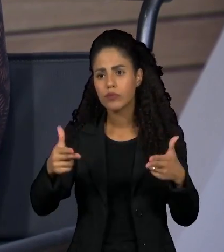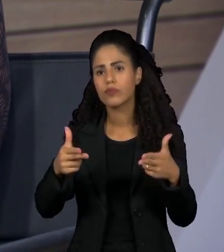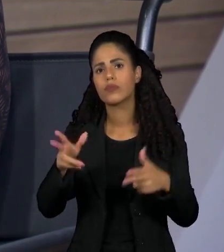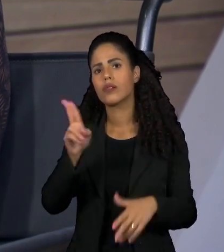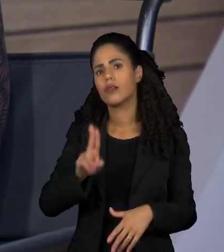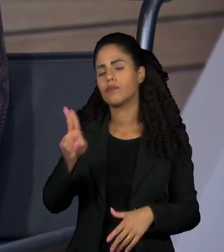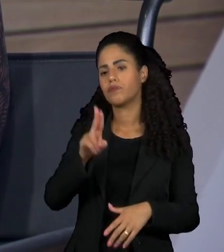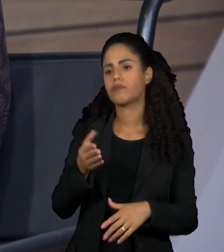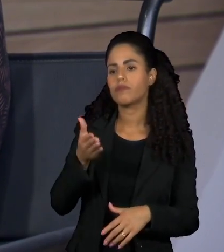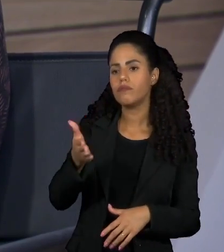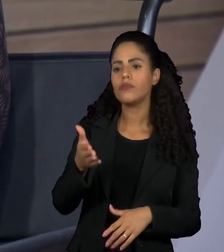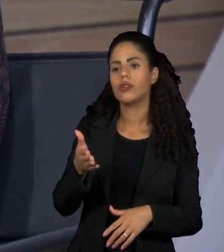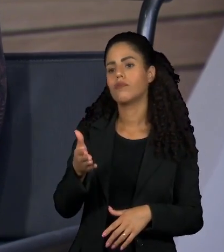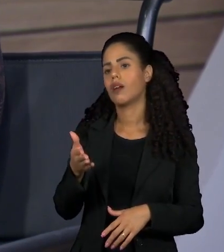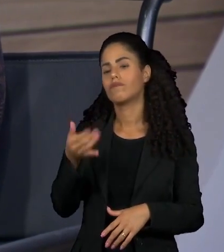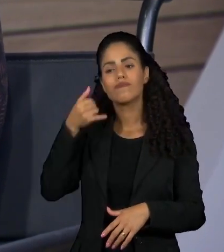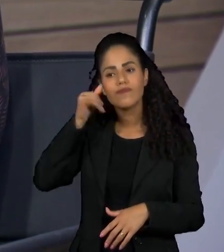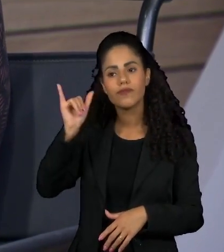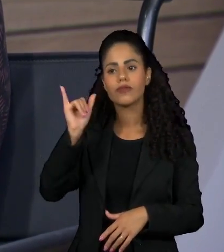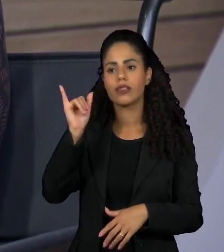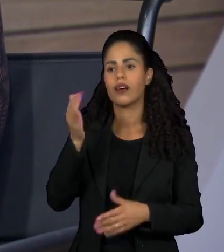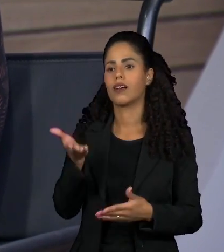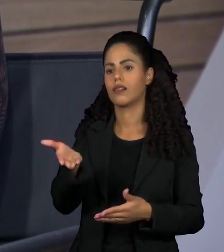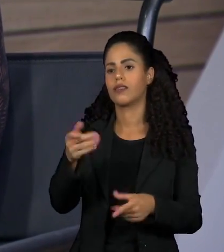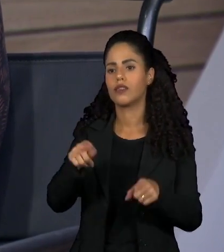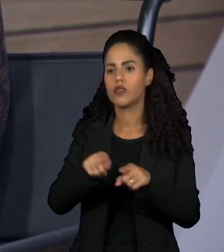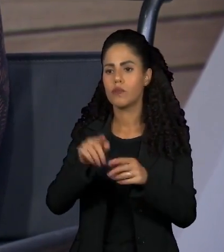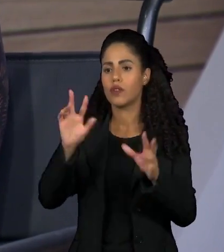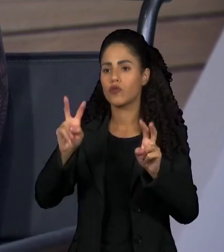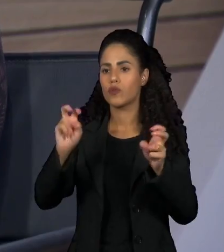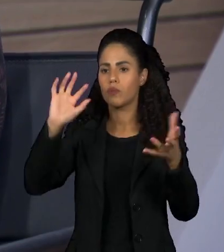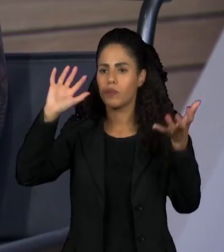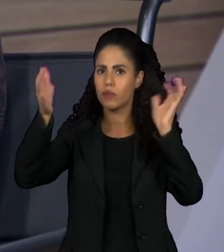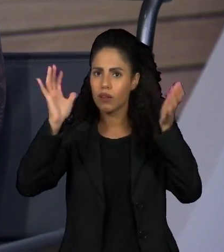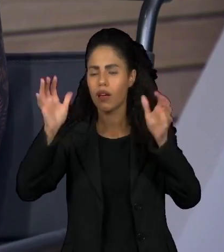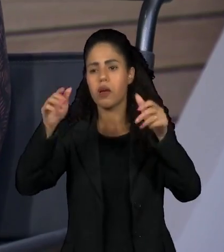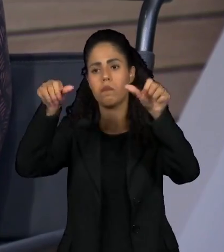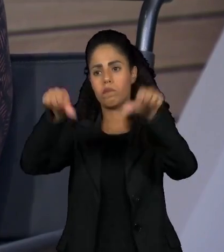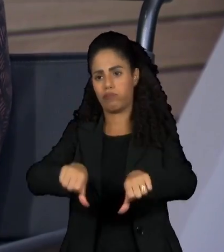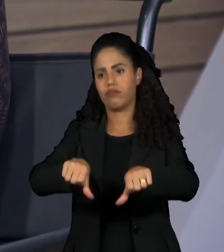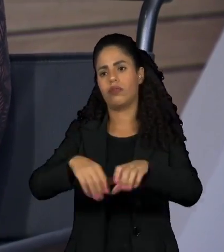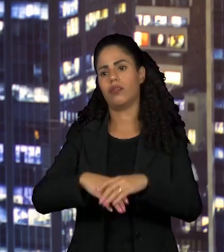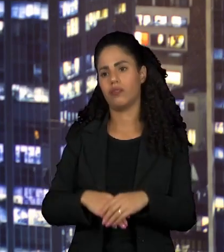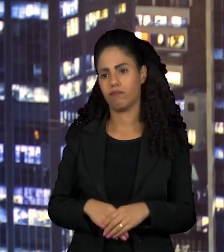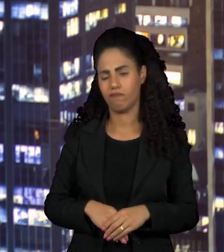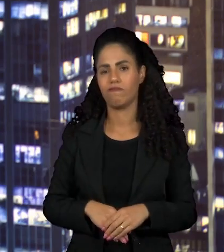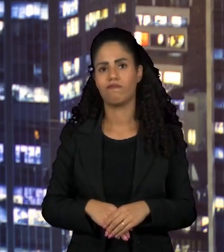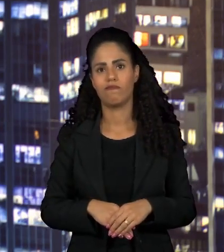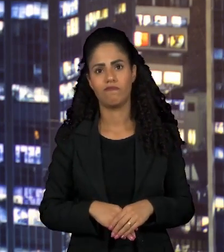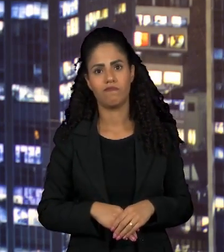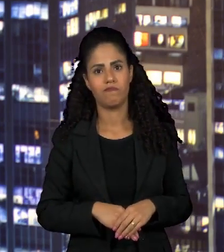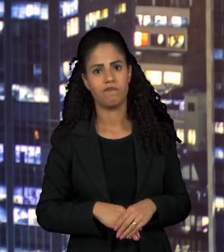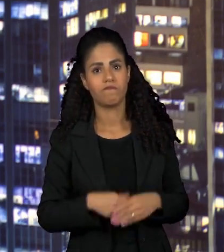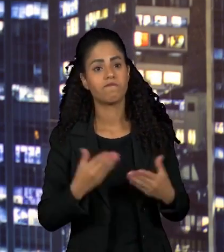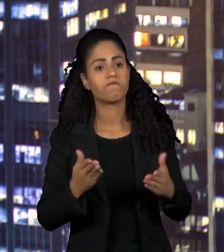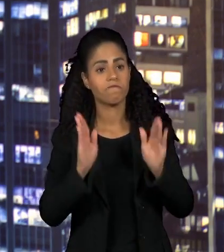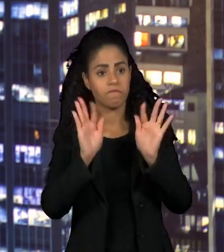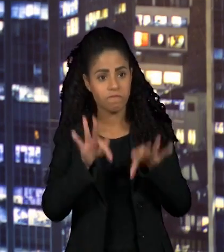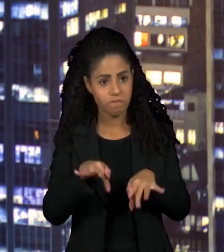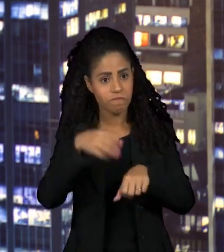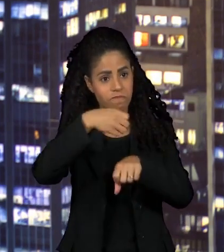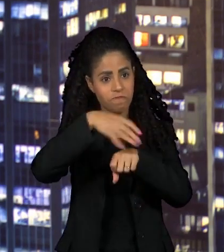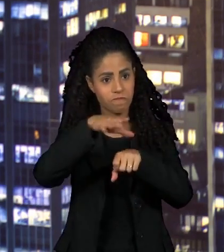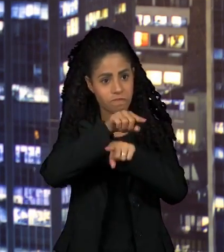para não contribuir com as mudanças climáticas, a piora das mudanças climáticas. Sim. Chegando ao final, então,